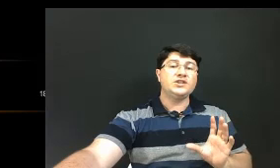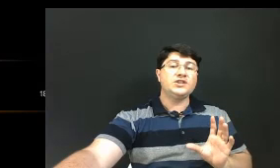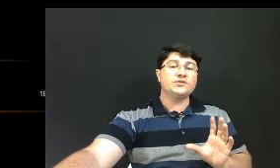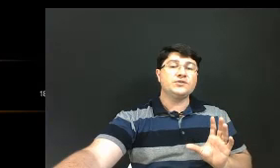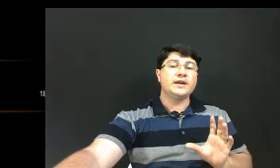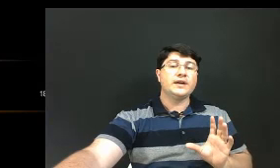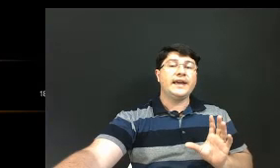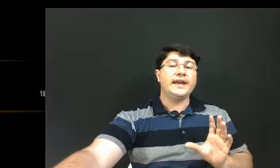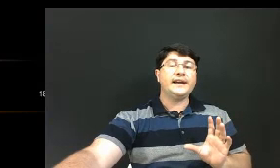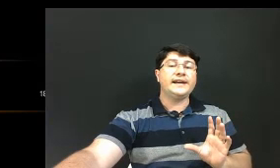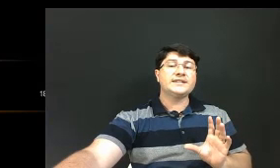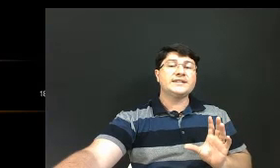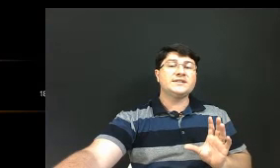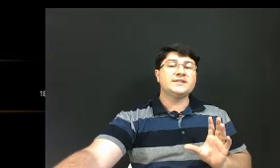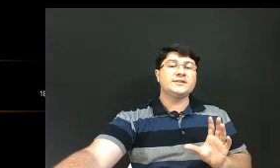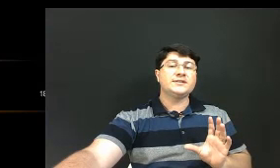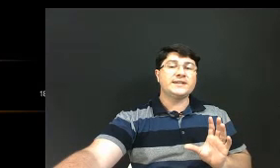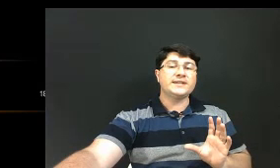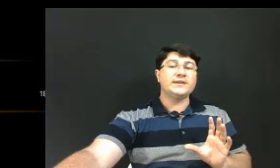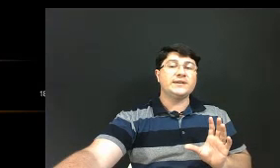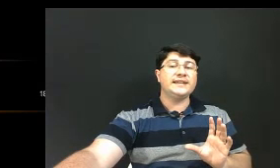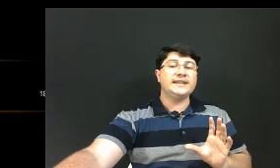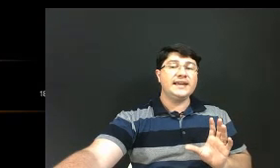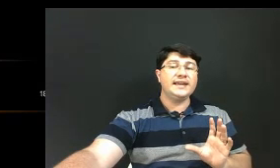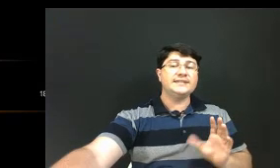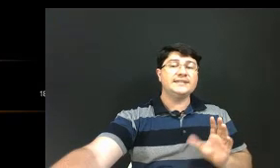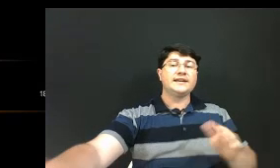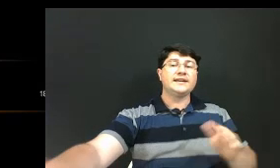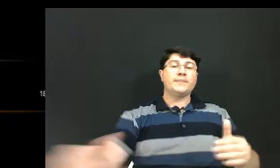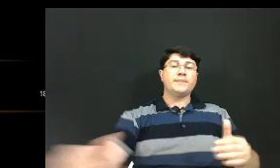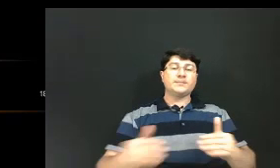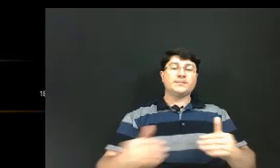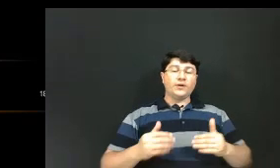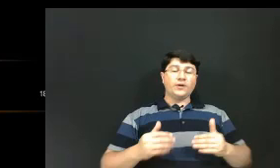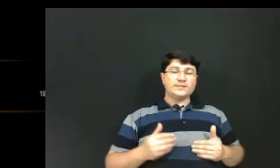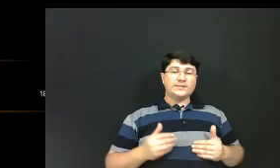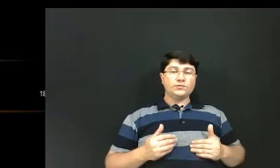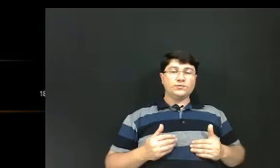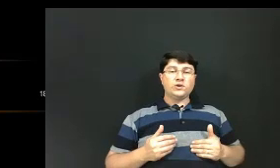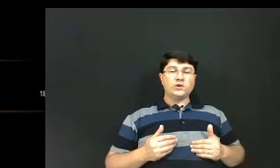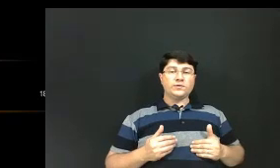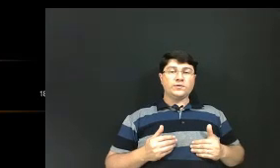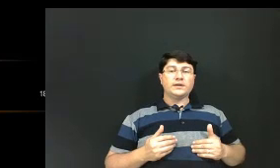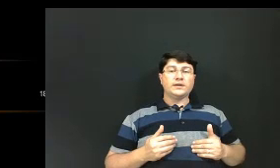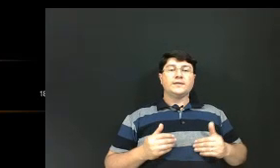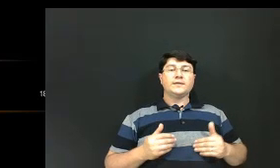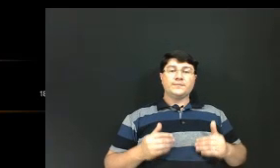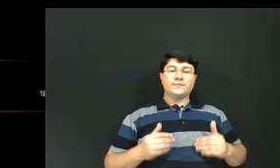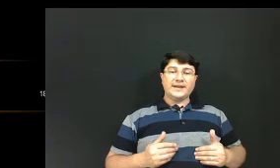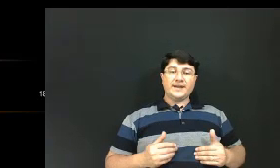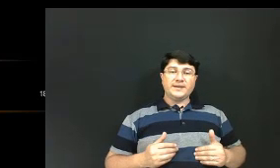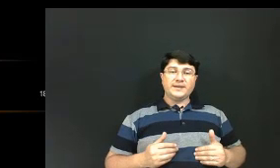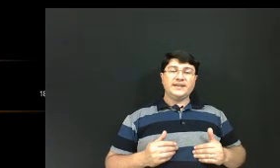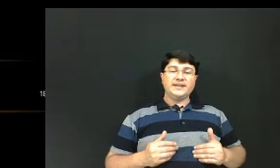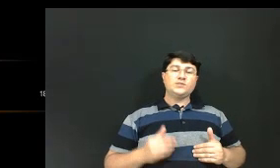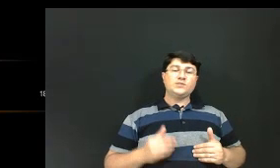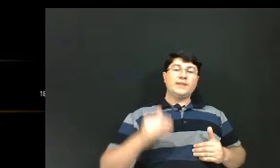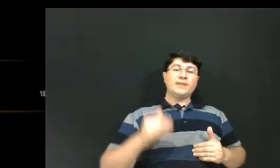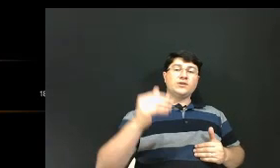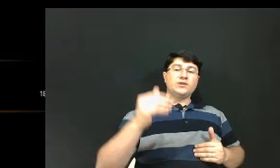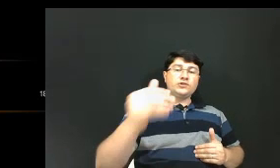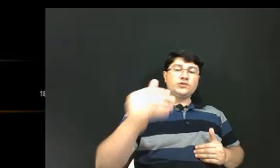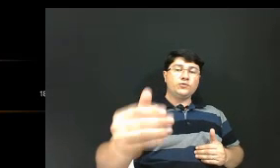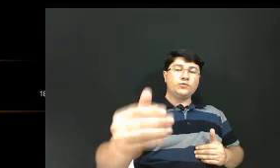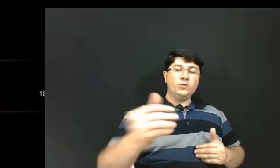Ao invés disso, é a relação espacial entre eles, mais próximo do corpo, mais